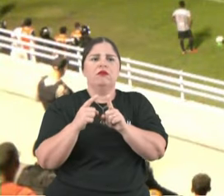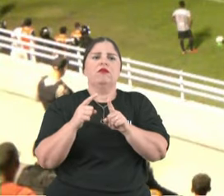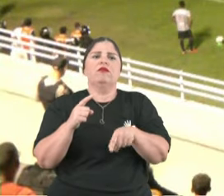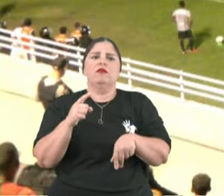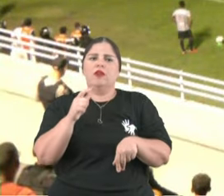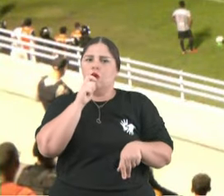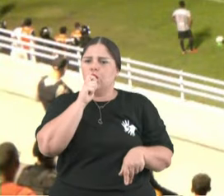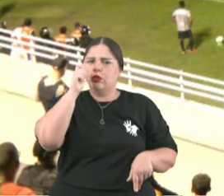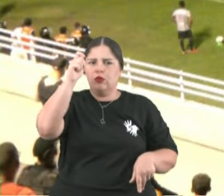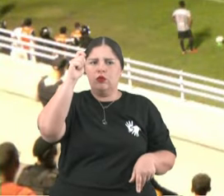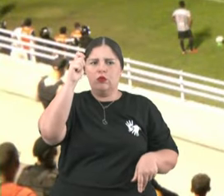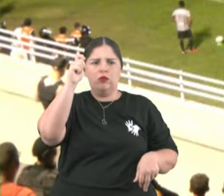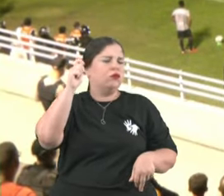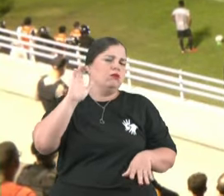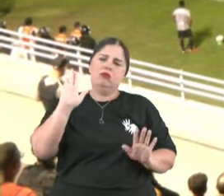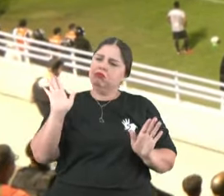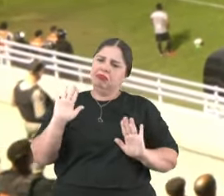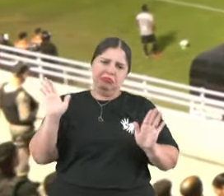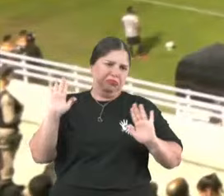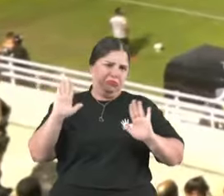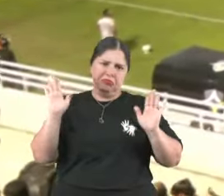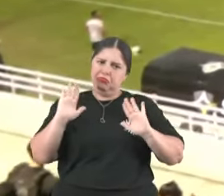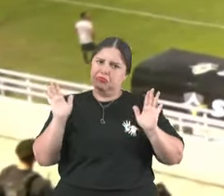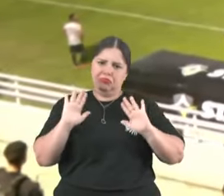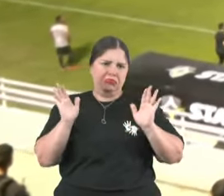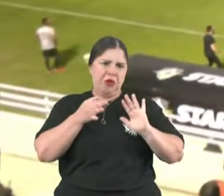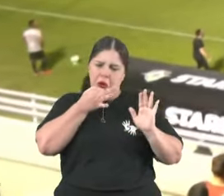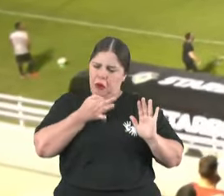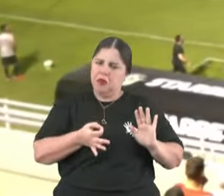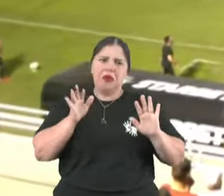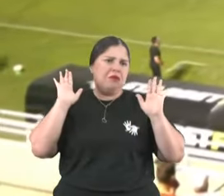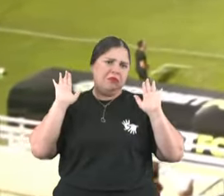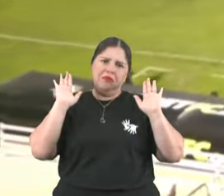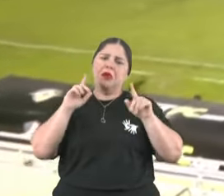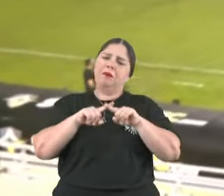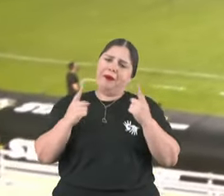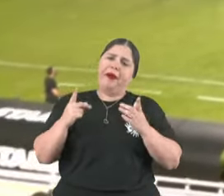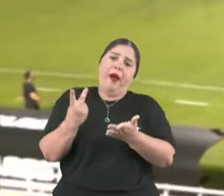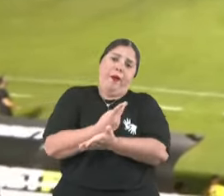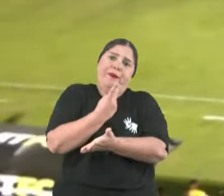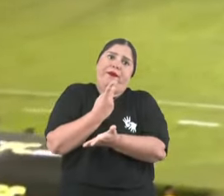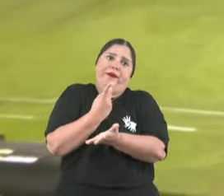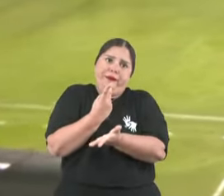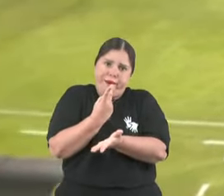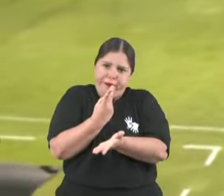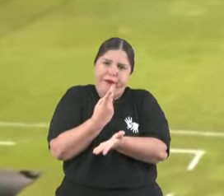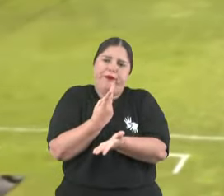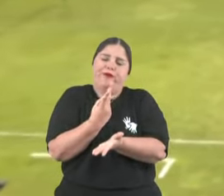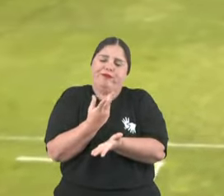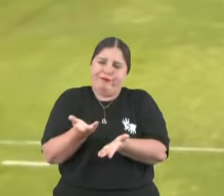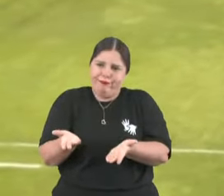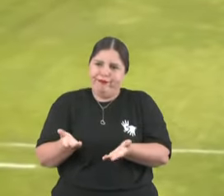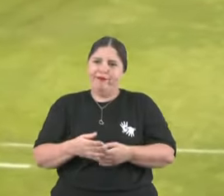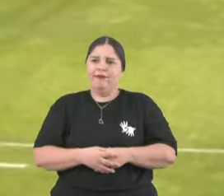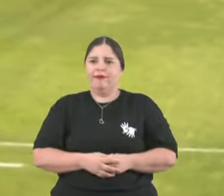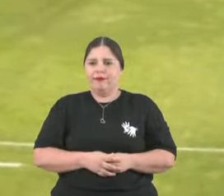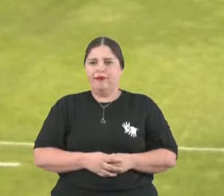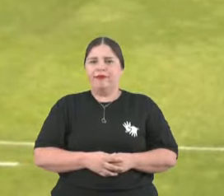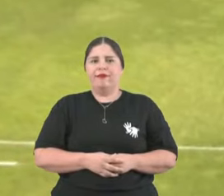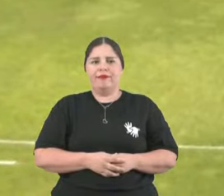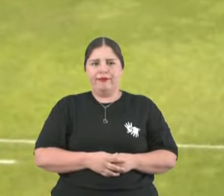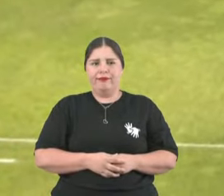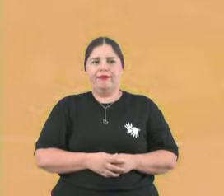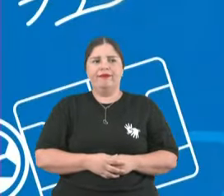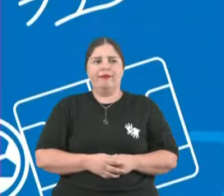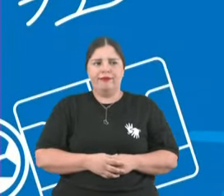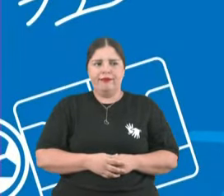não. Mas você vê que na repetição, o famoso batom na cueca, Alberto, impedidaço. O centroavante. O protocolo é que é